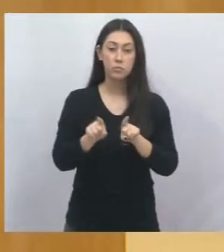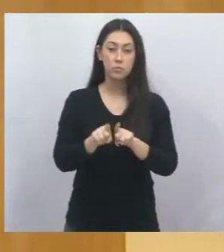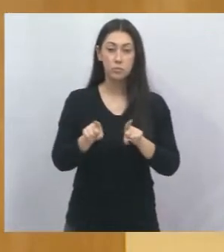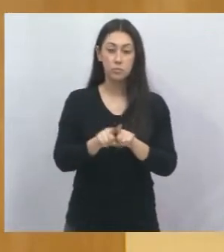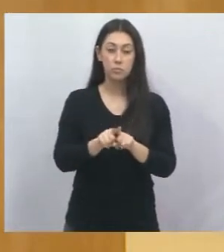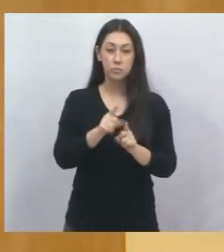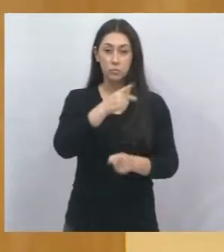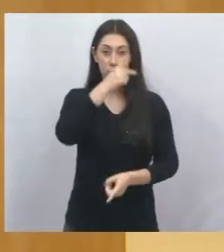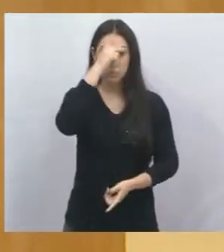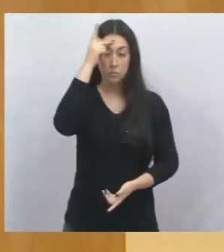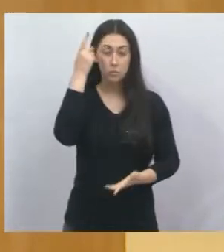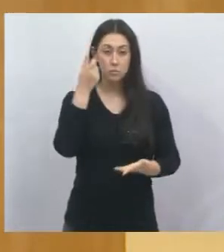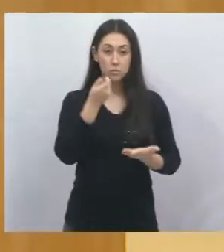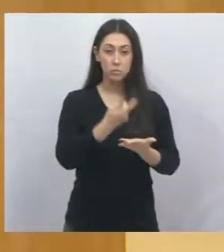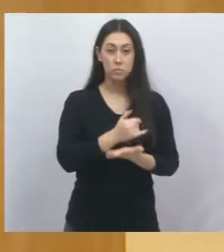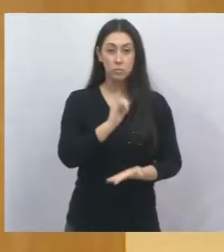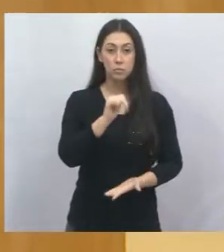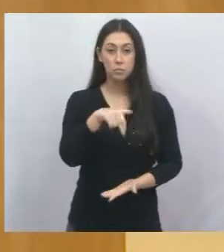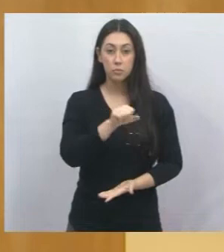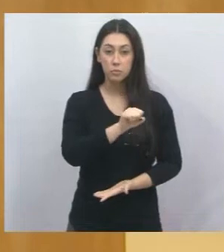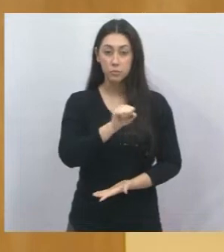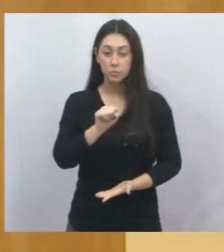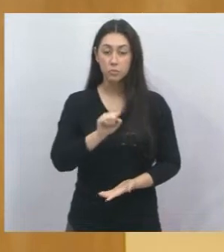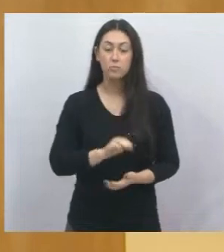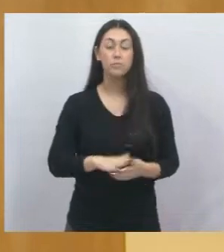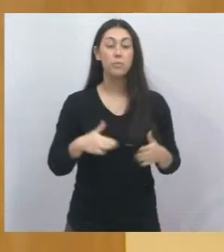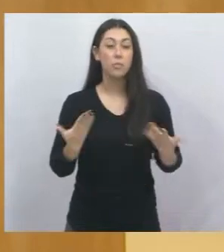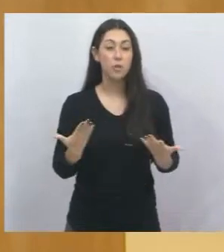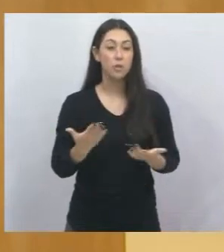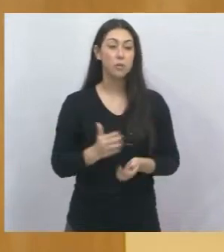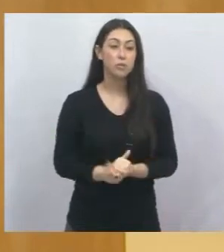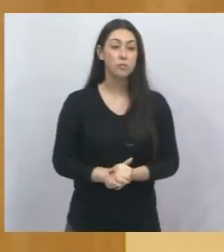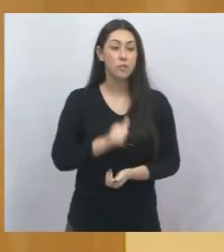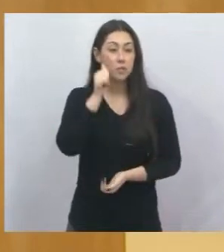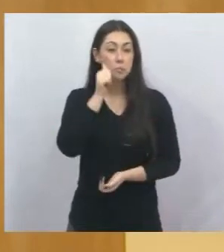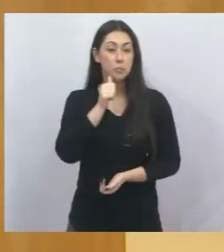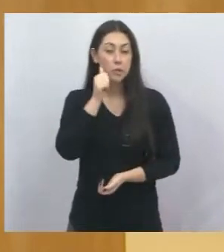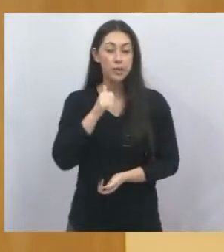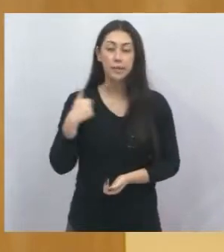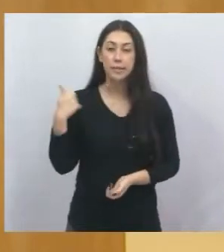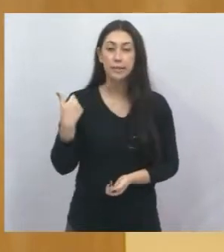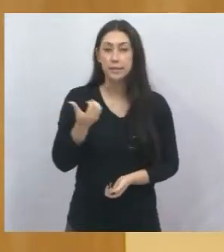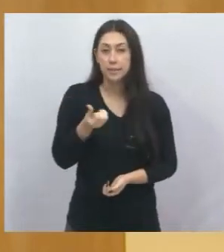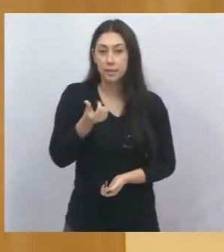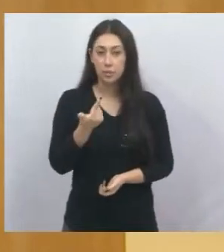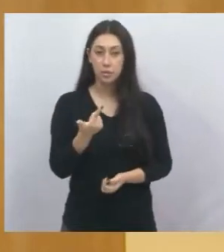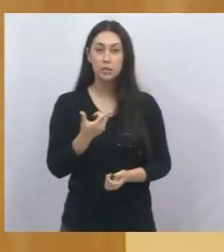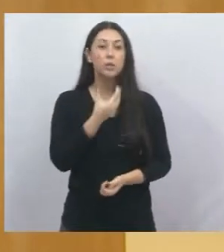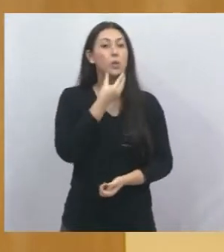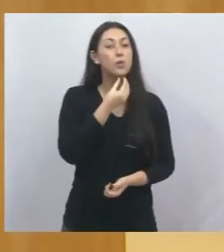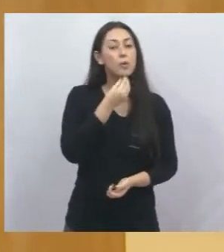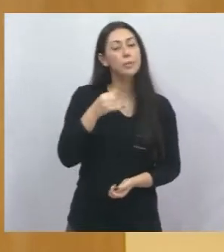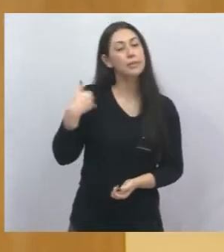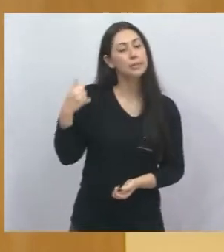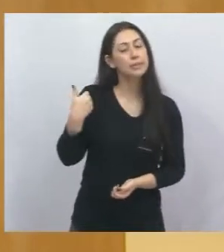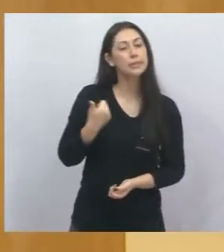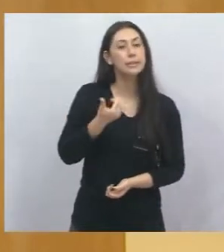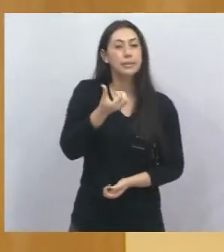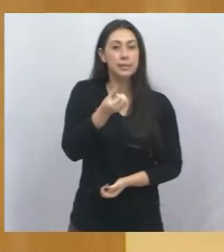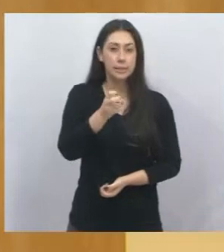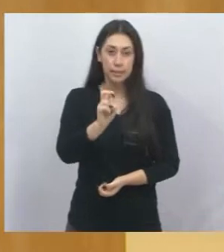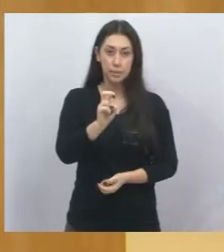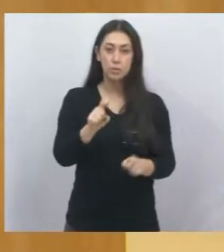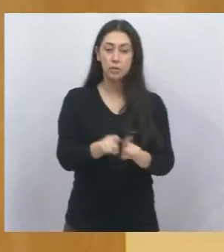que contribuem aí para o INSS, no caso. Então, 62 anos para mulheres e 65 anos para homens, no caso.